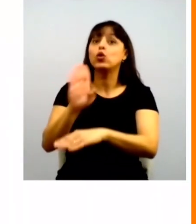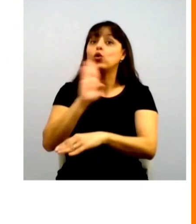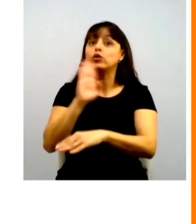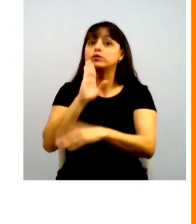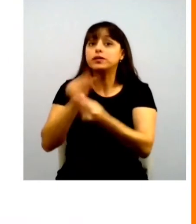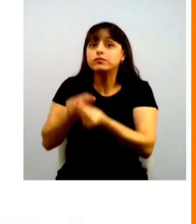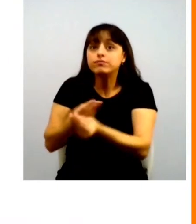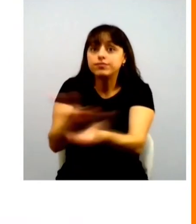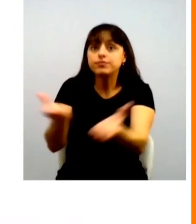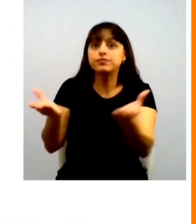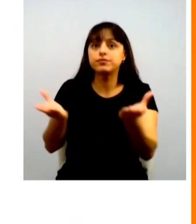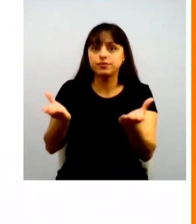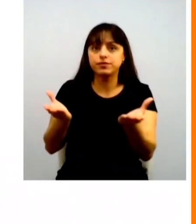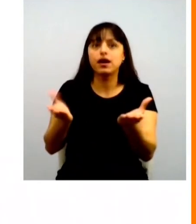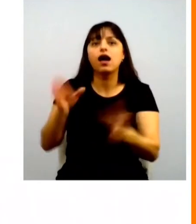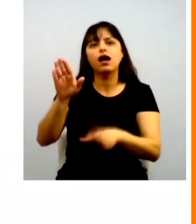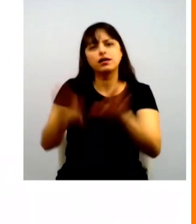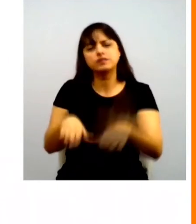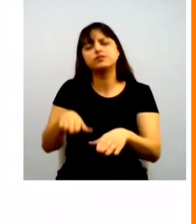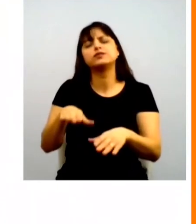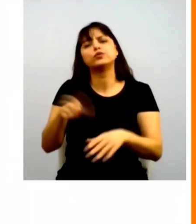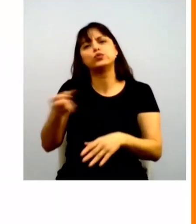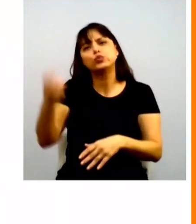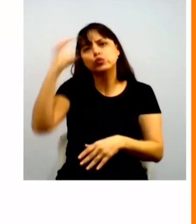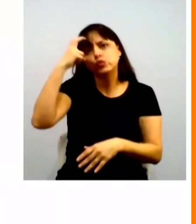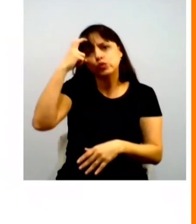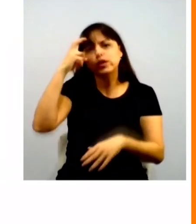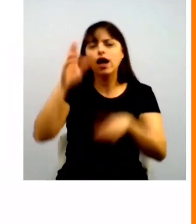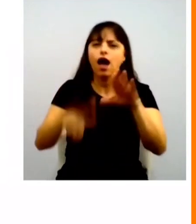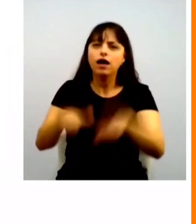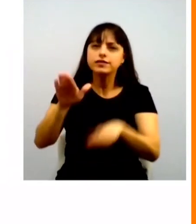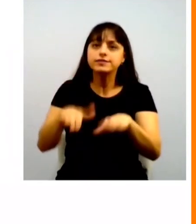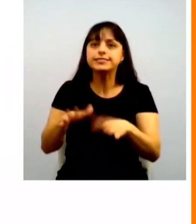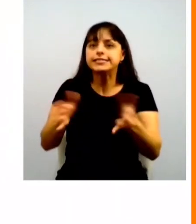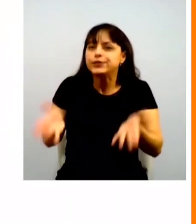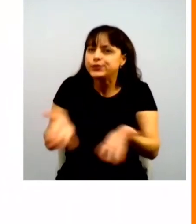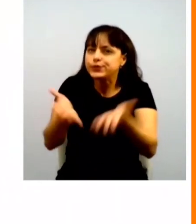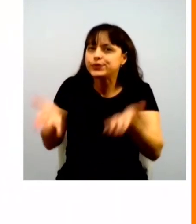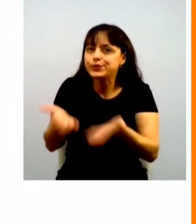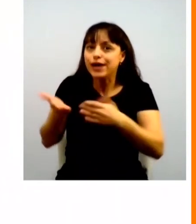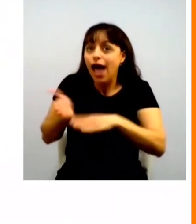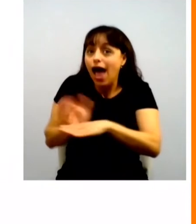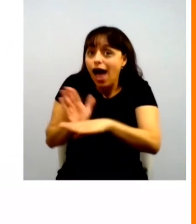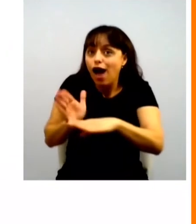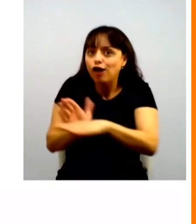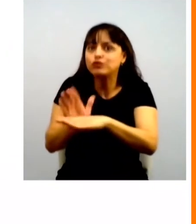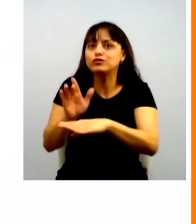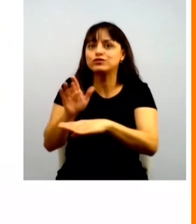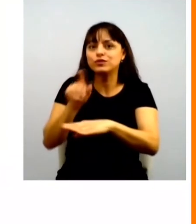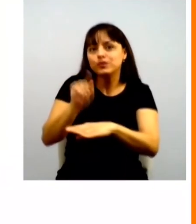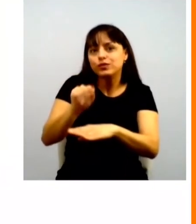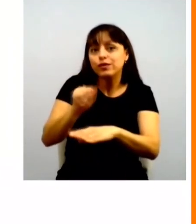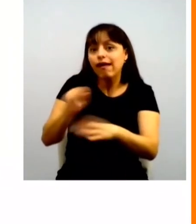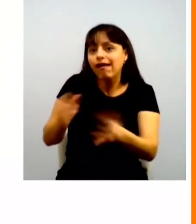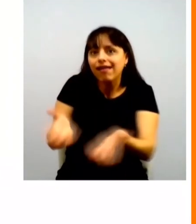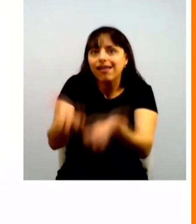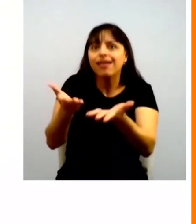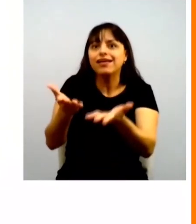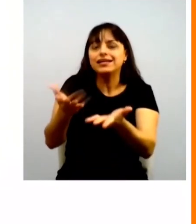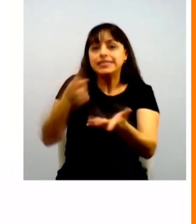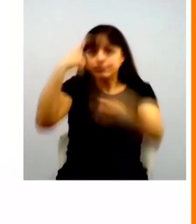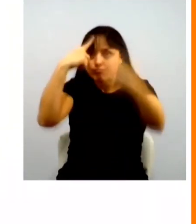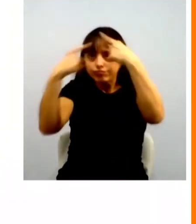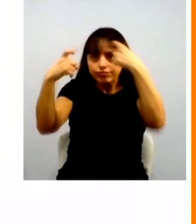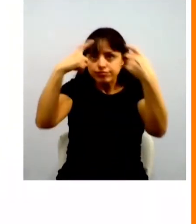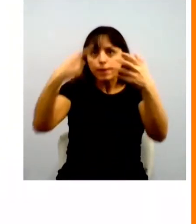cultura muitas vezes é fomentar ou ajudar a que emerjan as potencialidades humanas, e essas